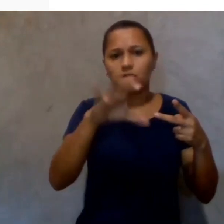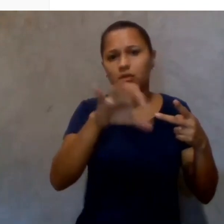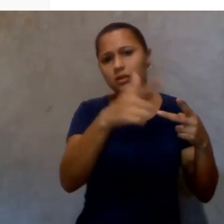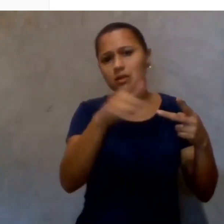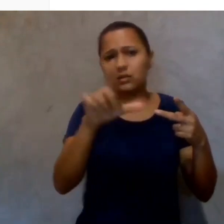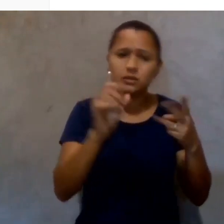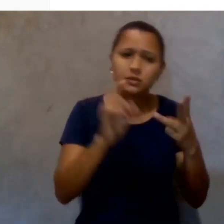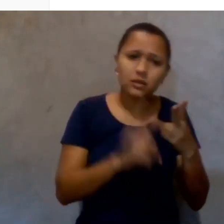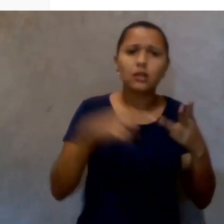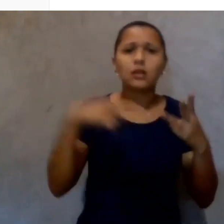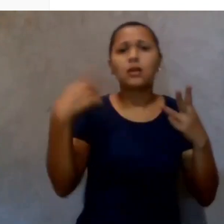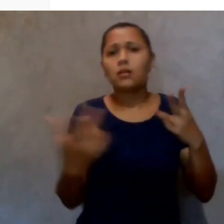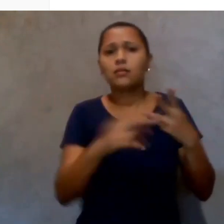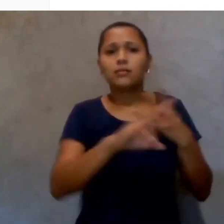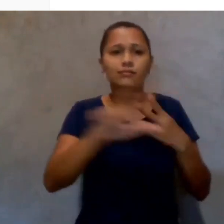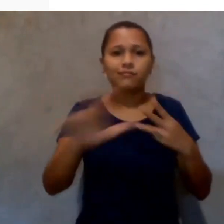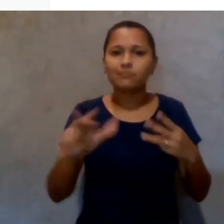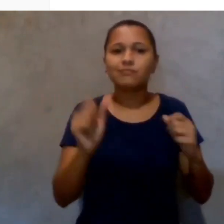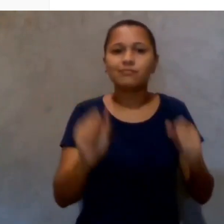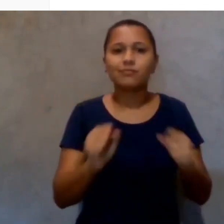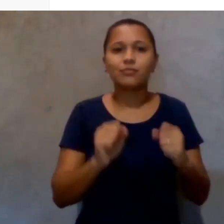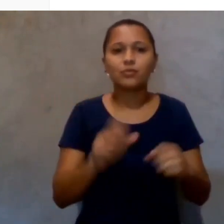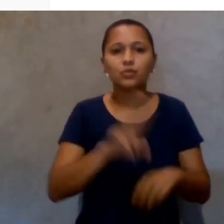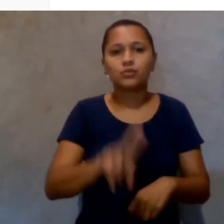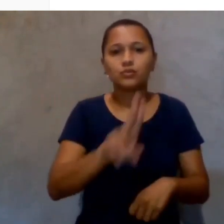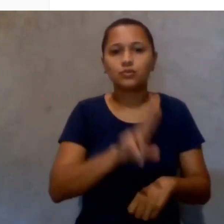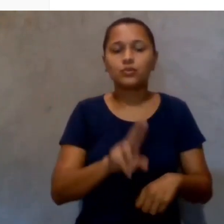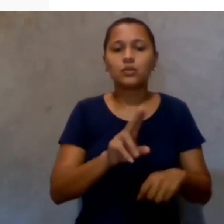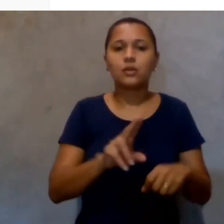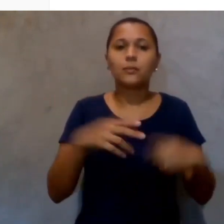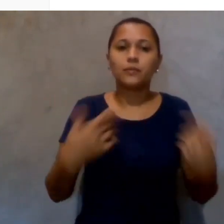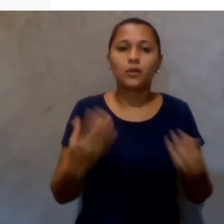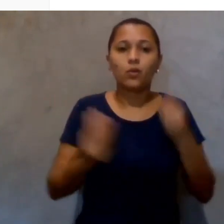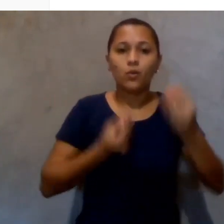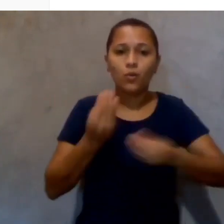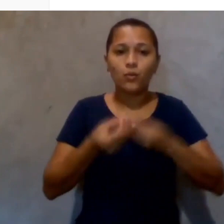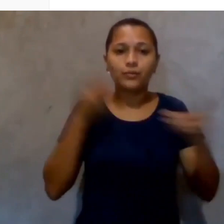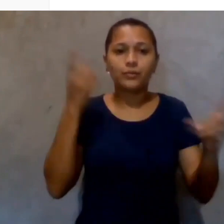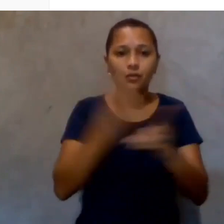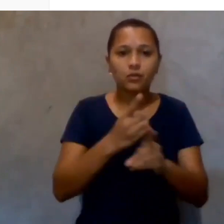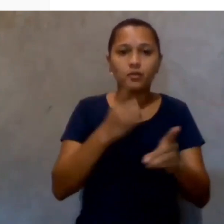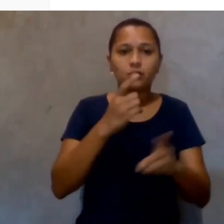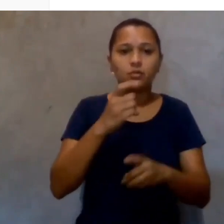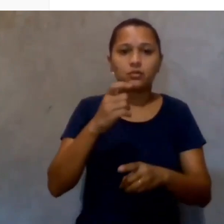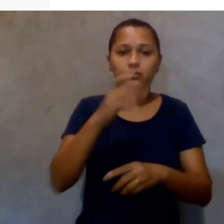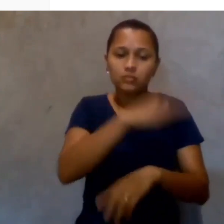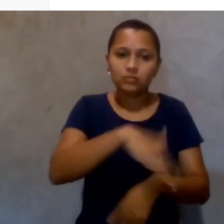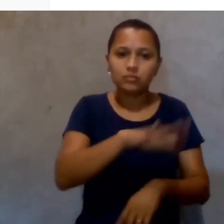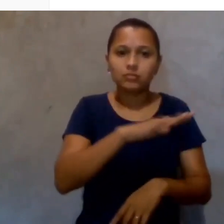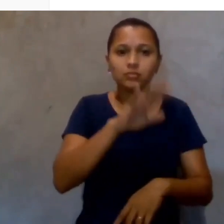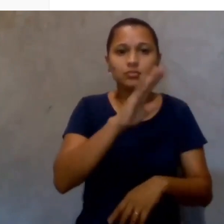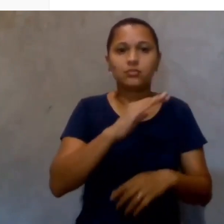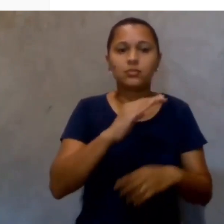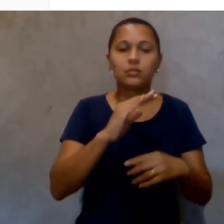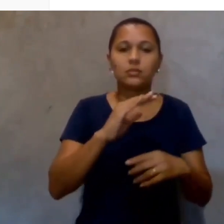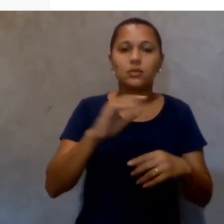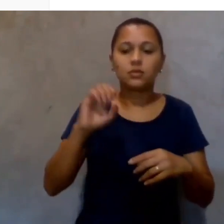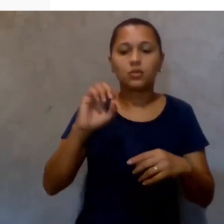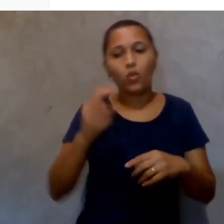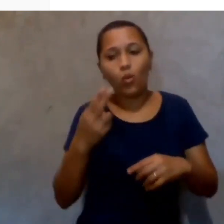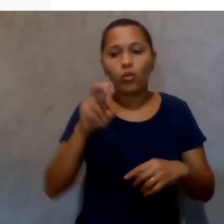passemos para o exercício 2. No lançamento de uma moeda 6 vezes, qual a probabilidade de sair cara 4